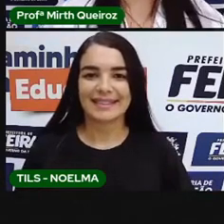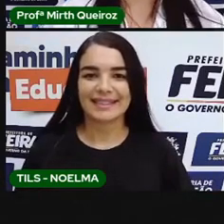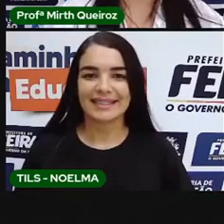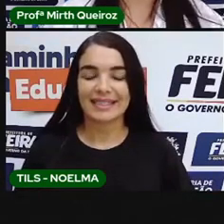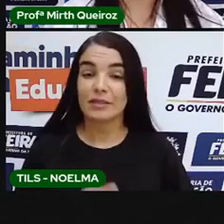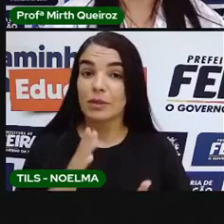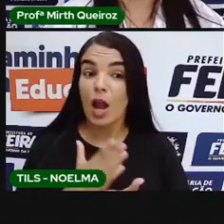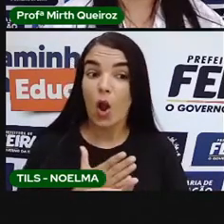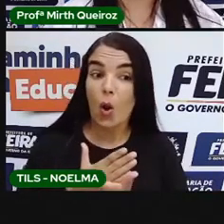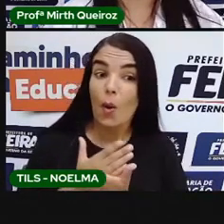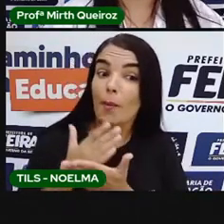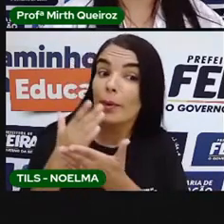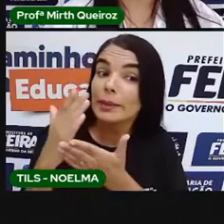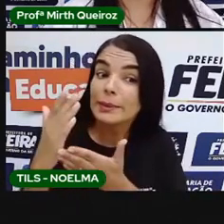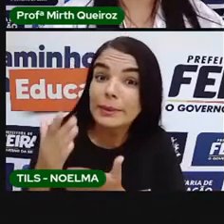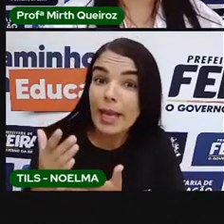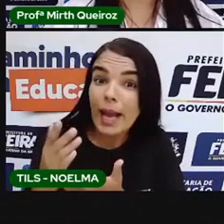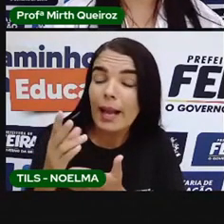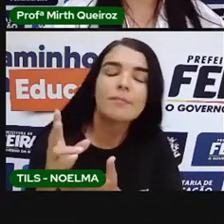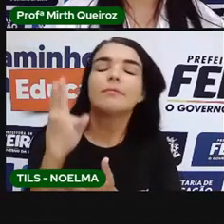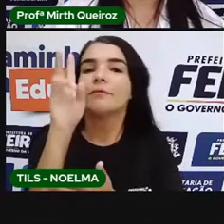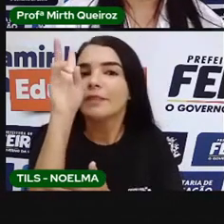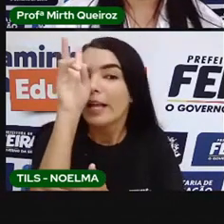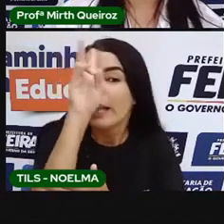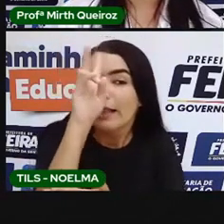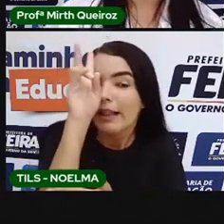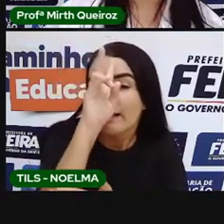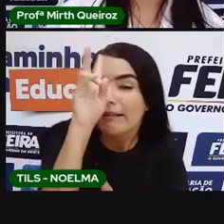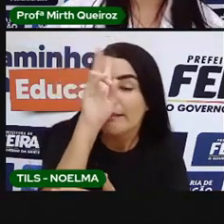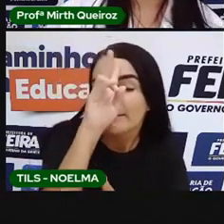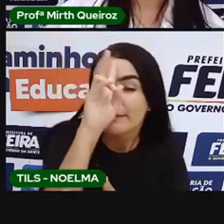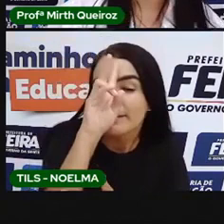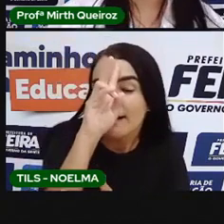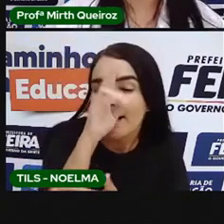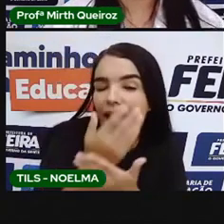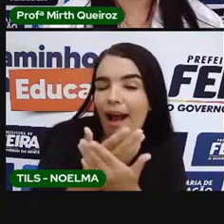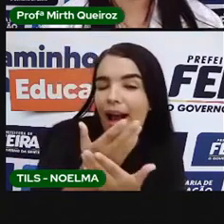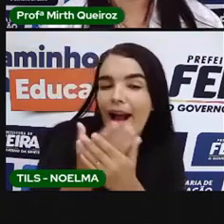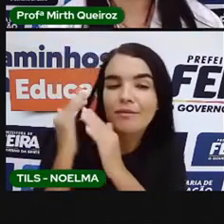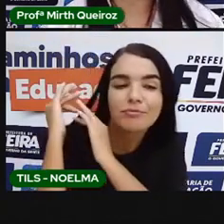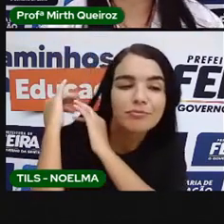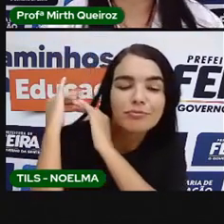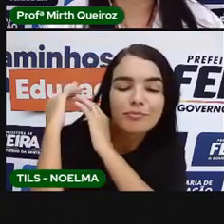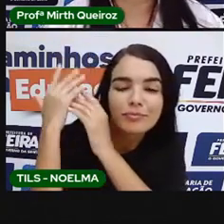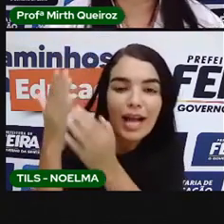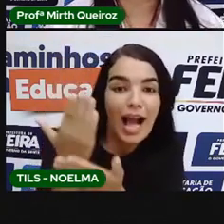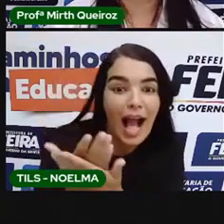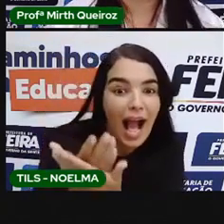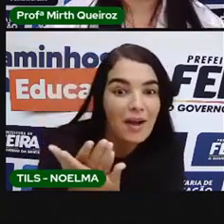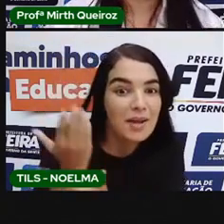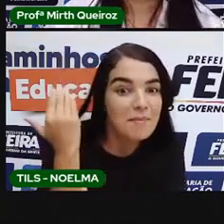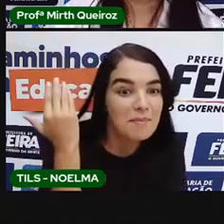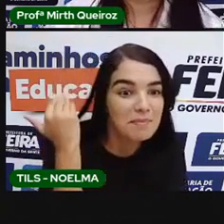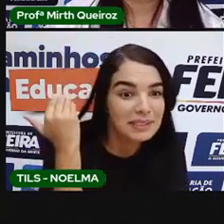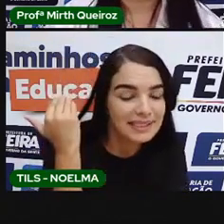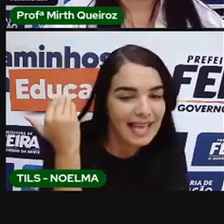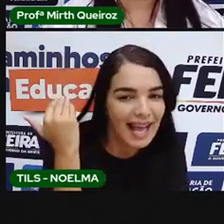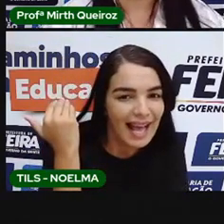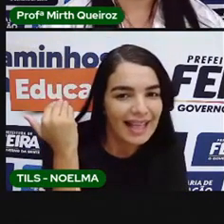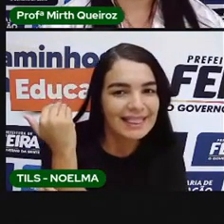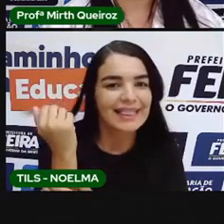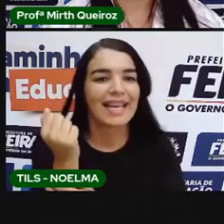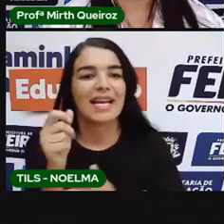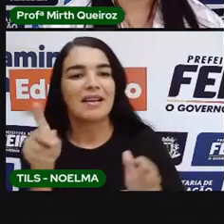Para começar, a gente vai recapitular, relembrar algumas coisas que aconteceram na outra